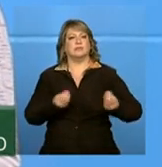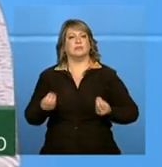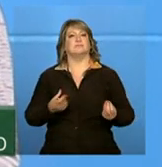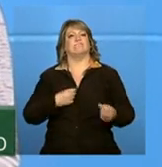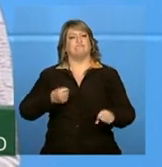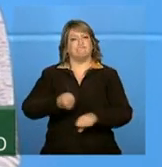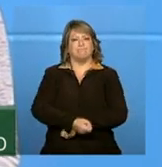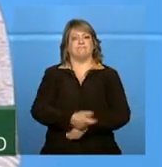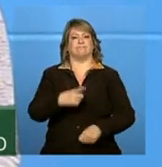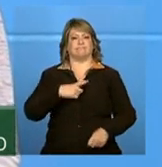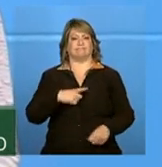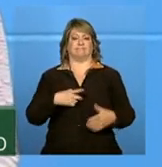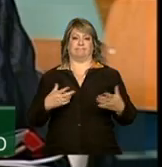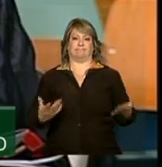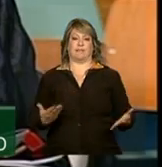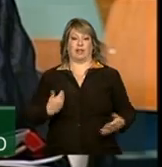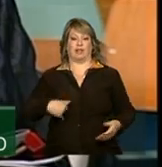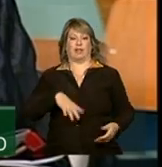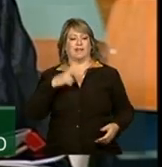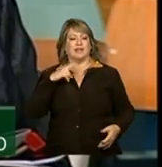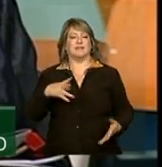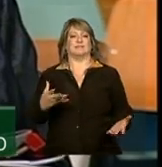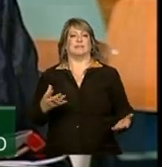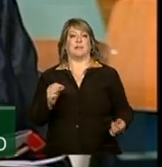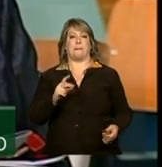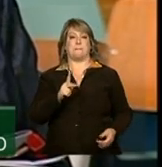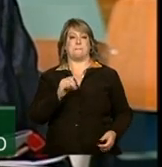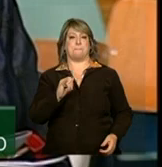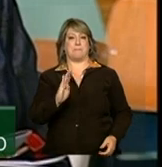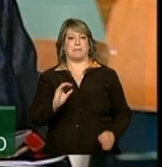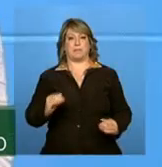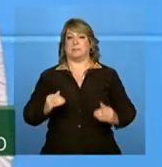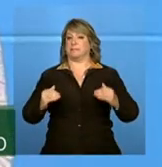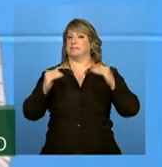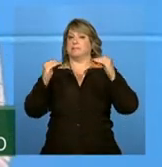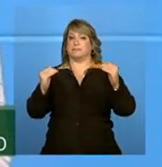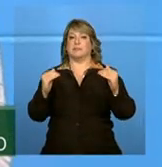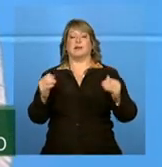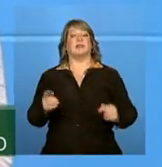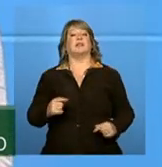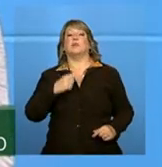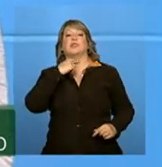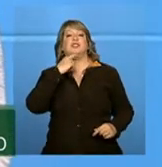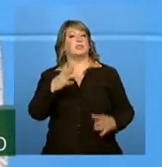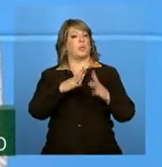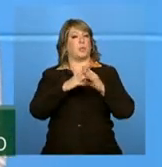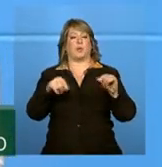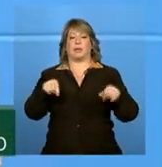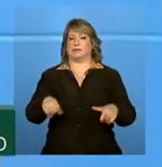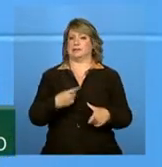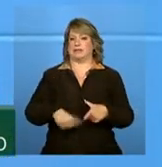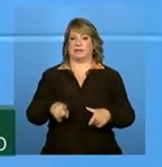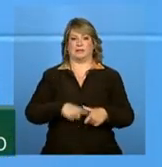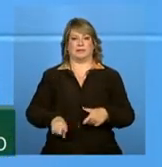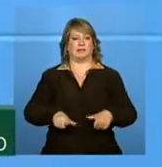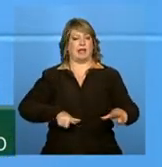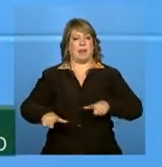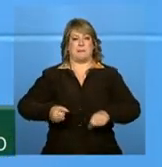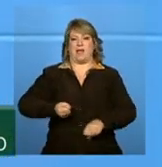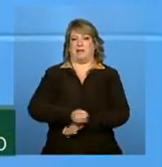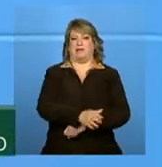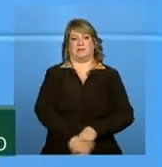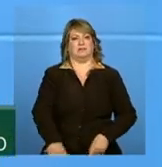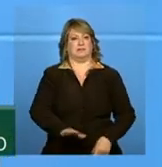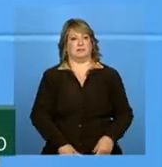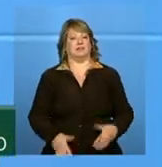nós temíamos. Nós vimos que um crescimento do PIB não automaticamente leva à resolução do problema do trabalho infantil. Inclusive,